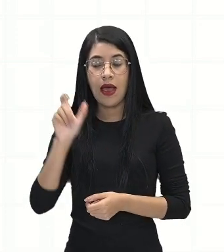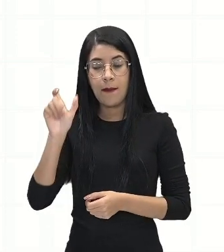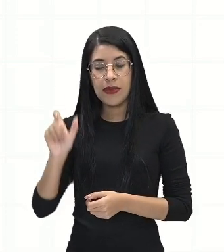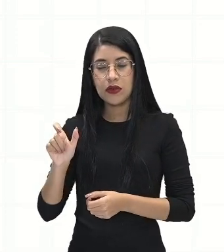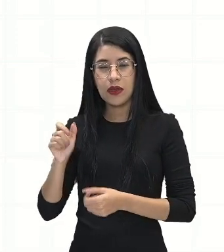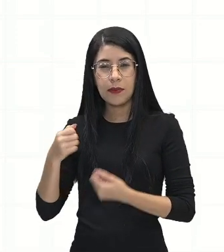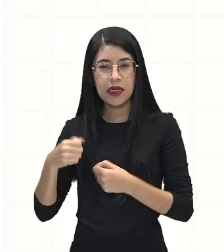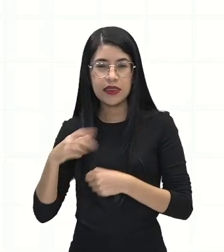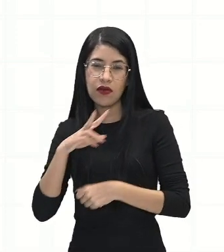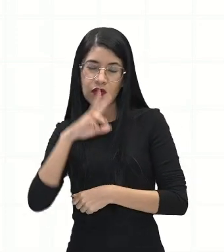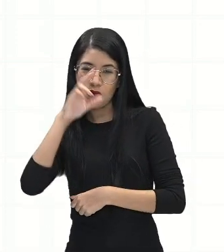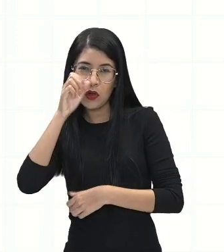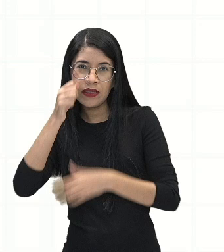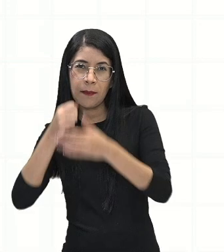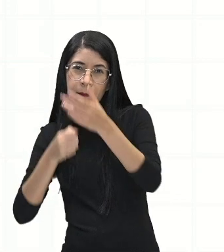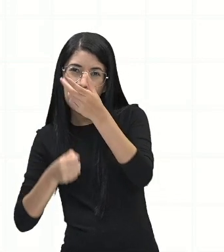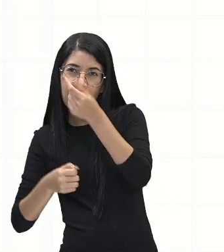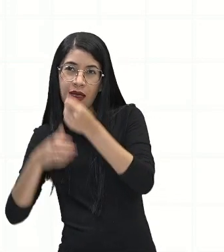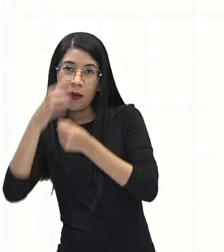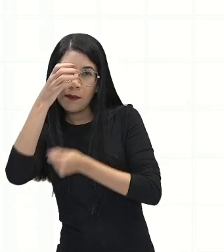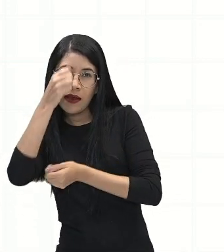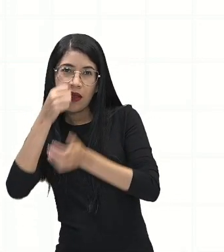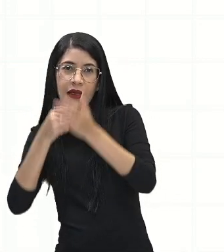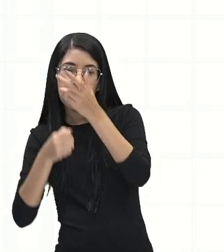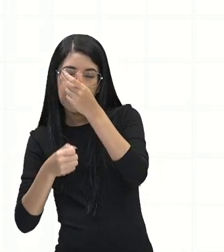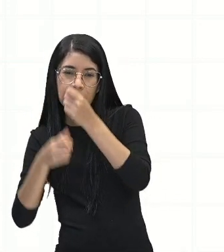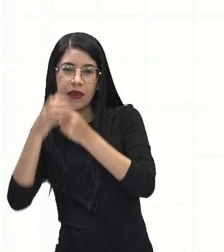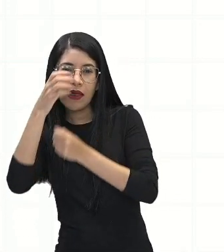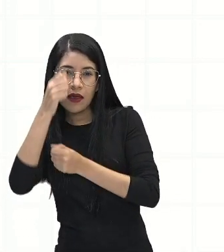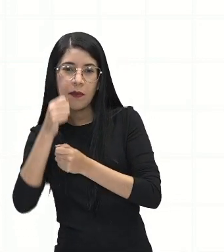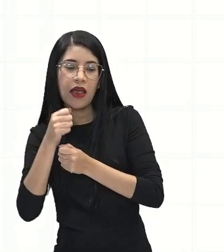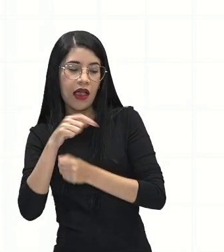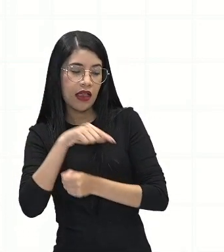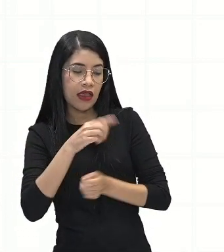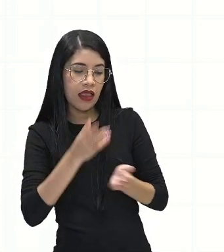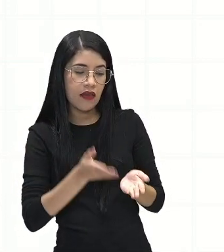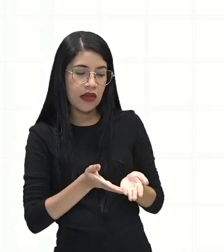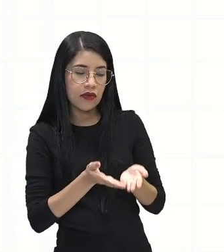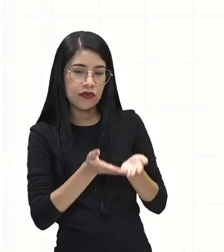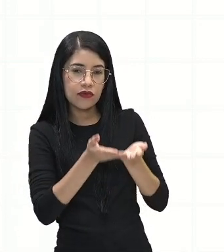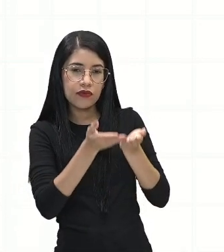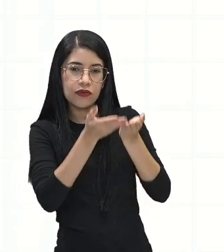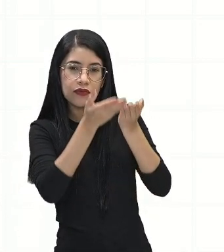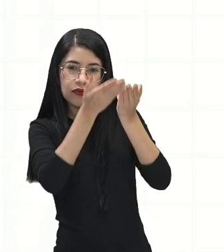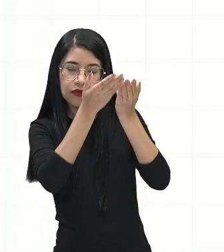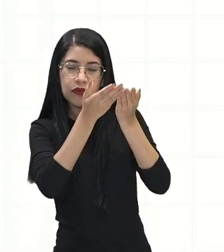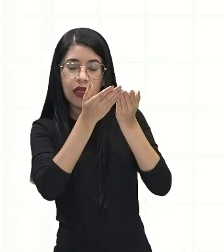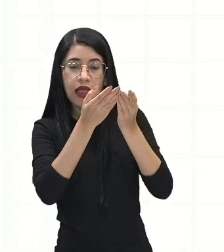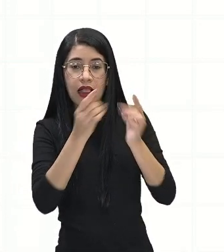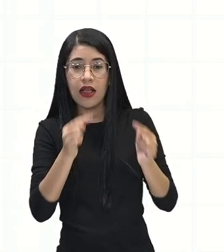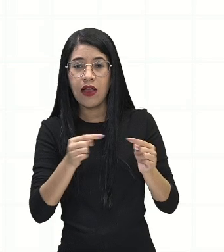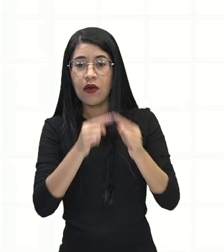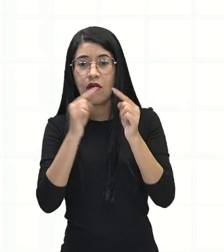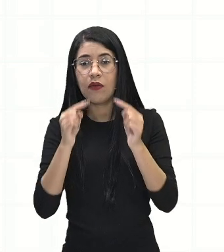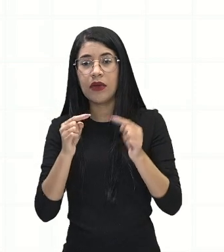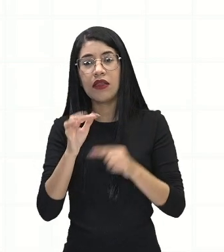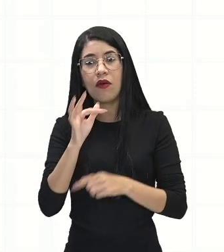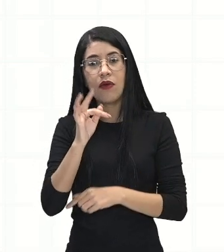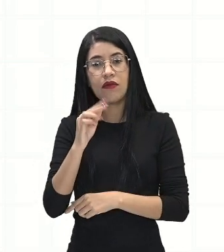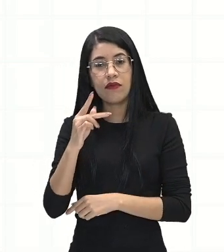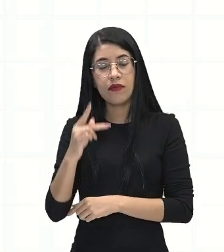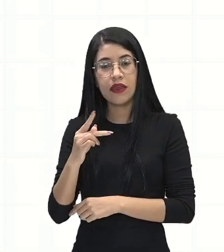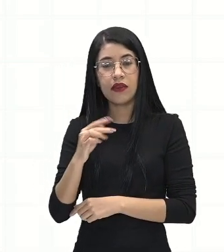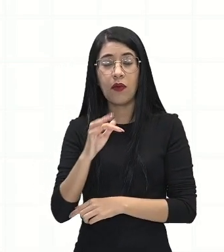puxar essa corda, né, para movimentar esse objeto, ela vai ser proporcional à força resistente,